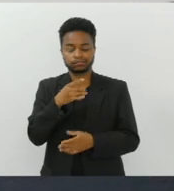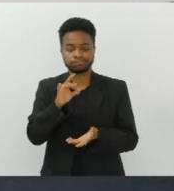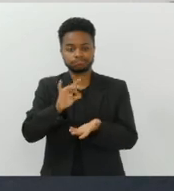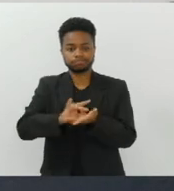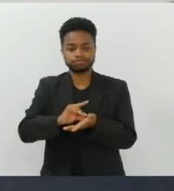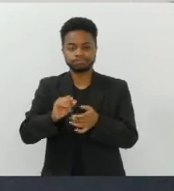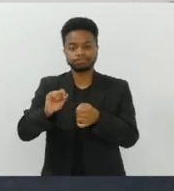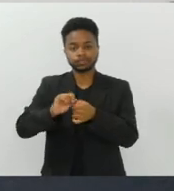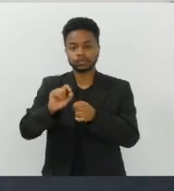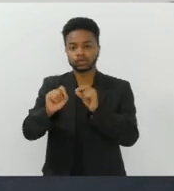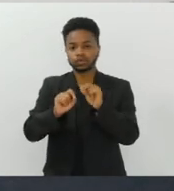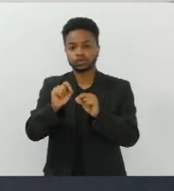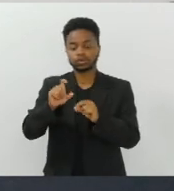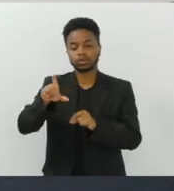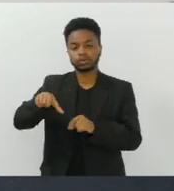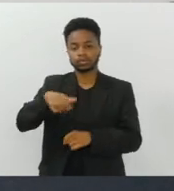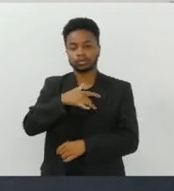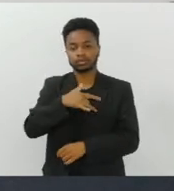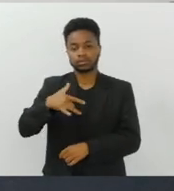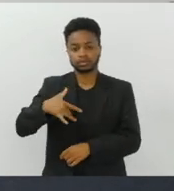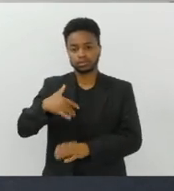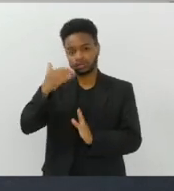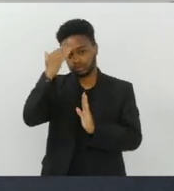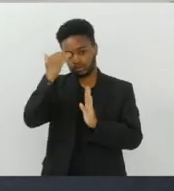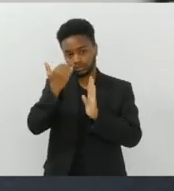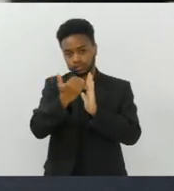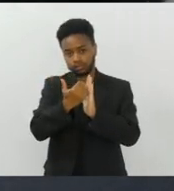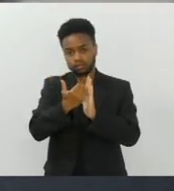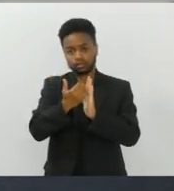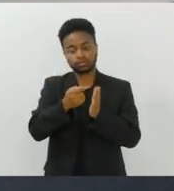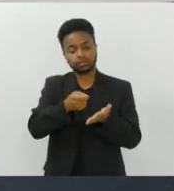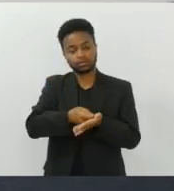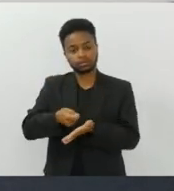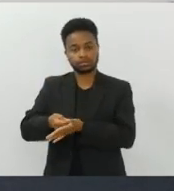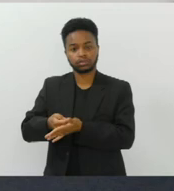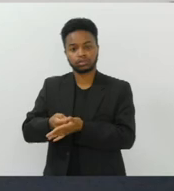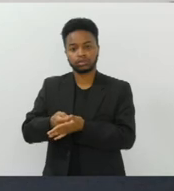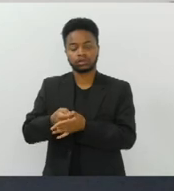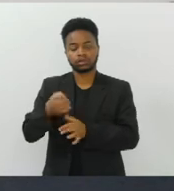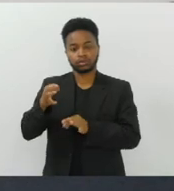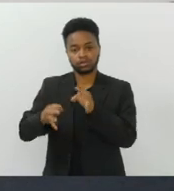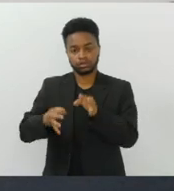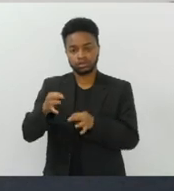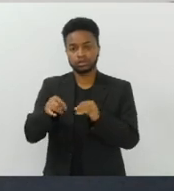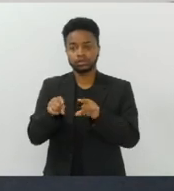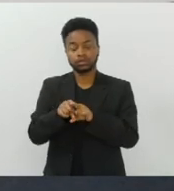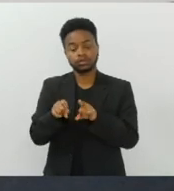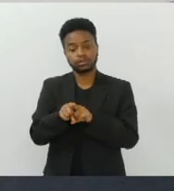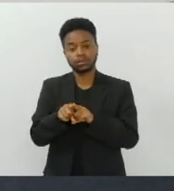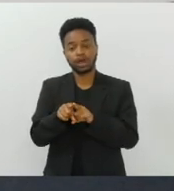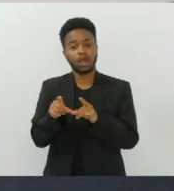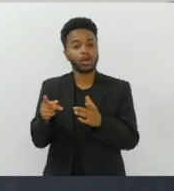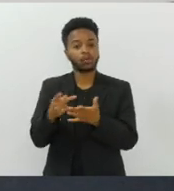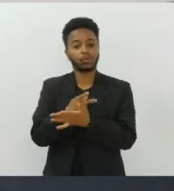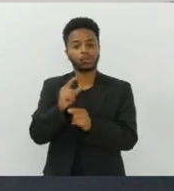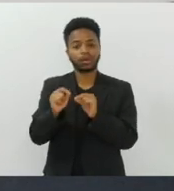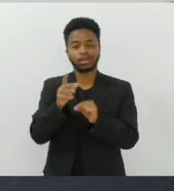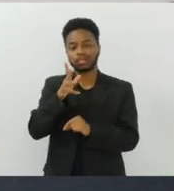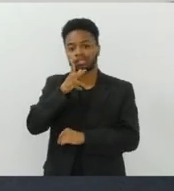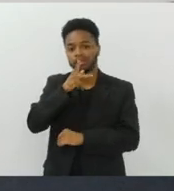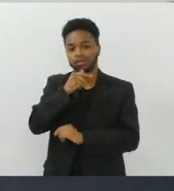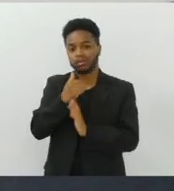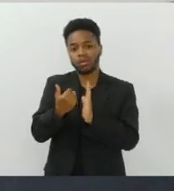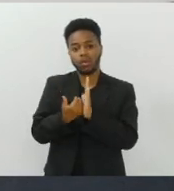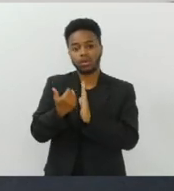fazer com que o plano de saúde cumpra a determinação judicial. E, nesse sentido, se leva a um delay temporal